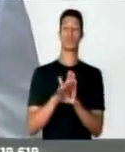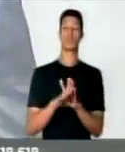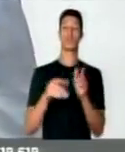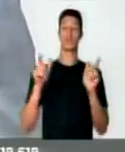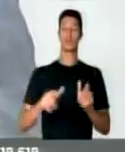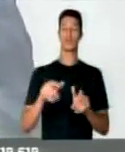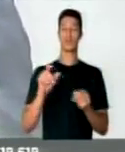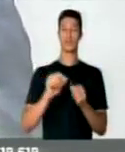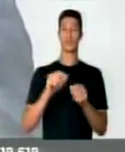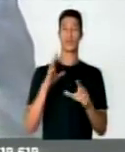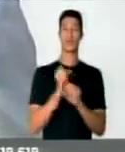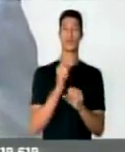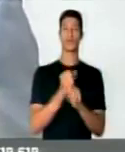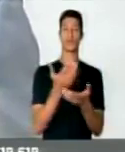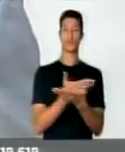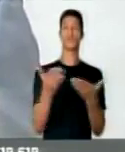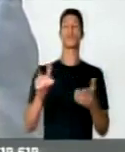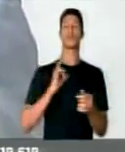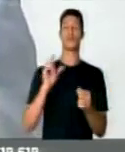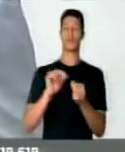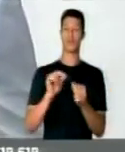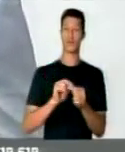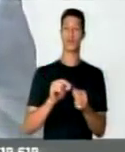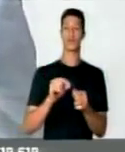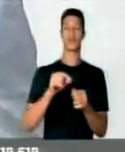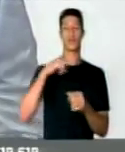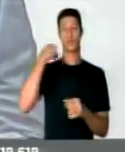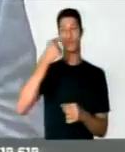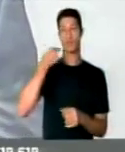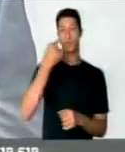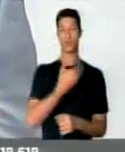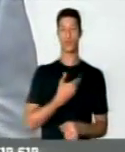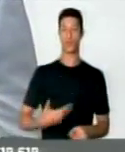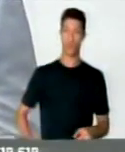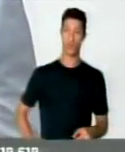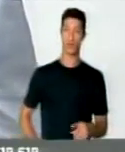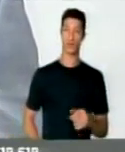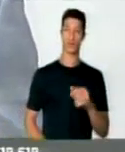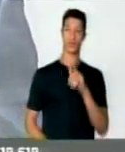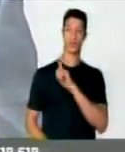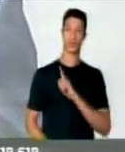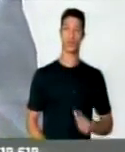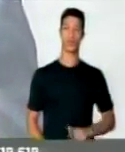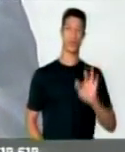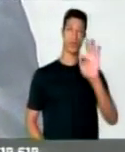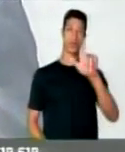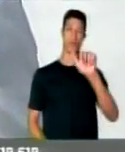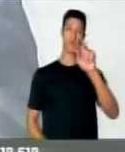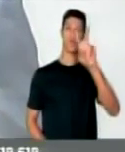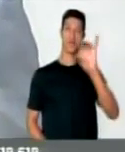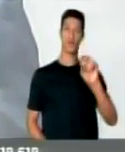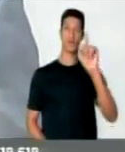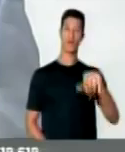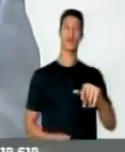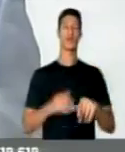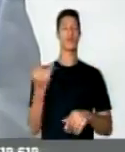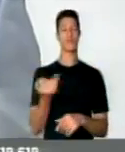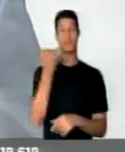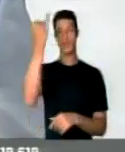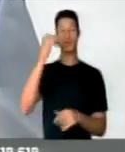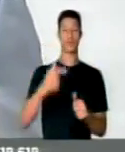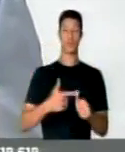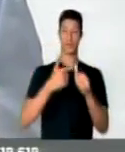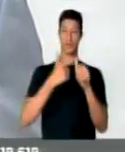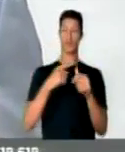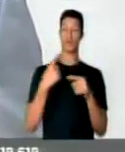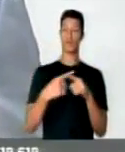E essa prestação de conta que Vossa Excelência faz, Rubens, do deputado, do governador, do governo Flávio Dino, ela é muito importante.